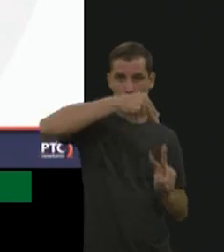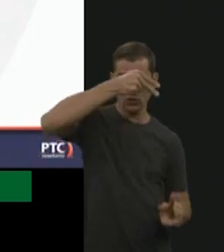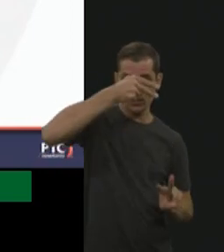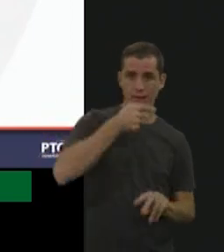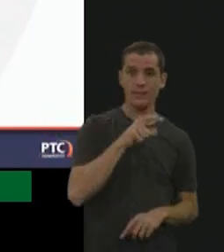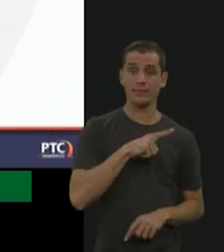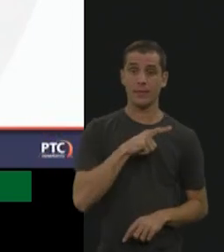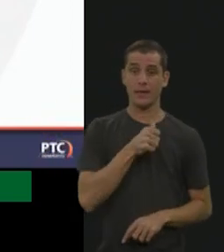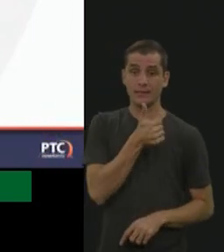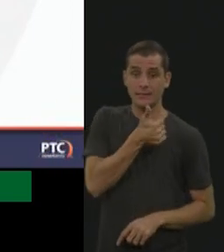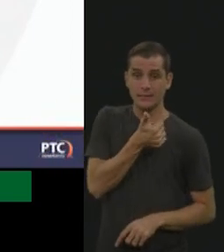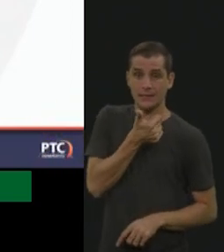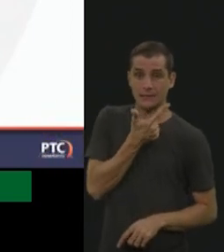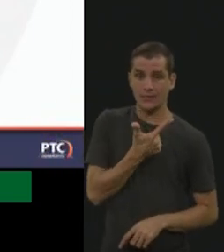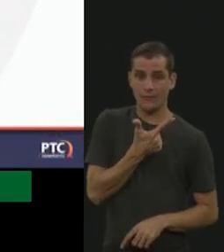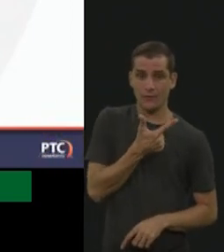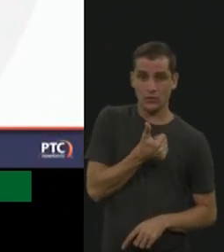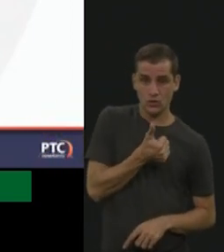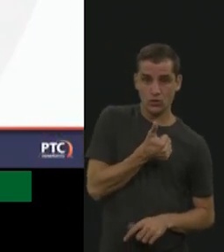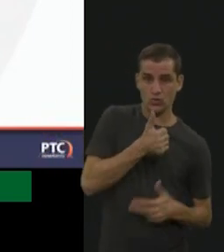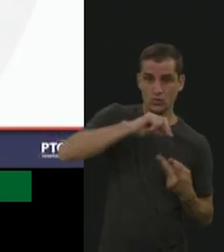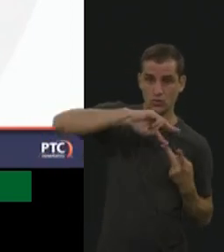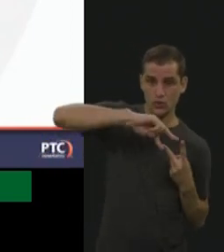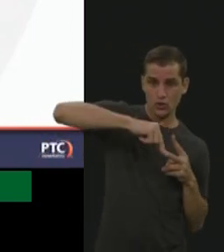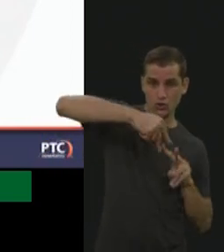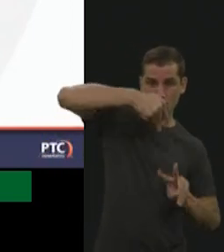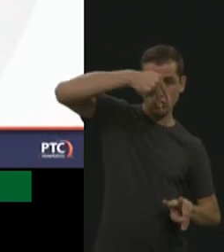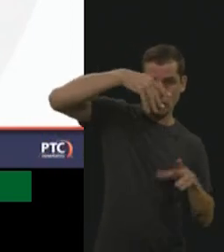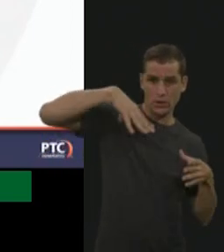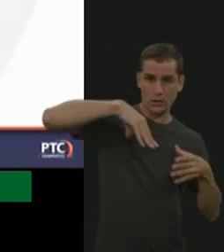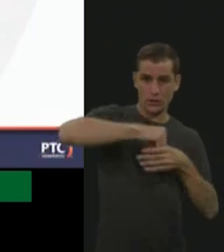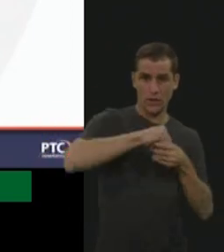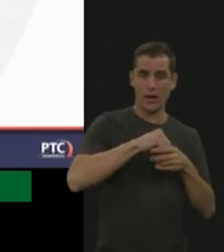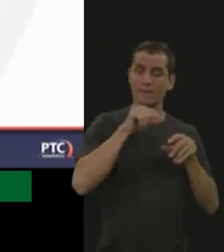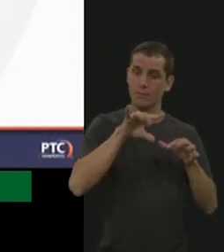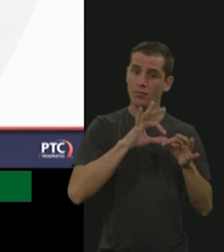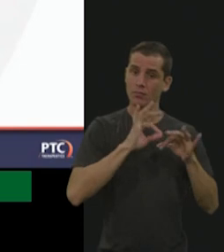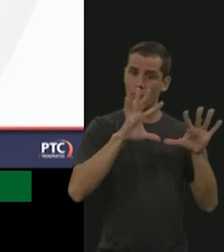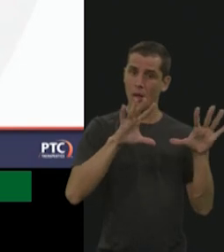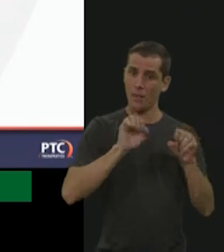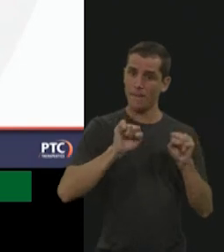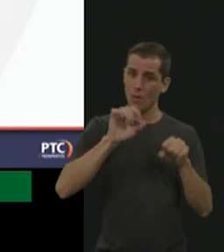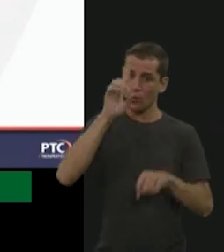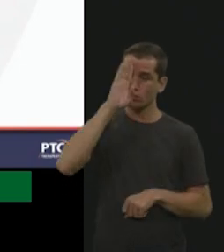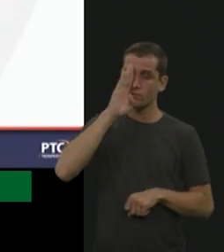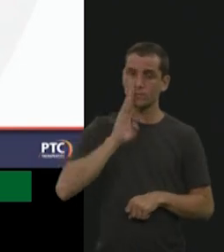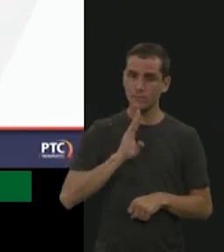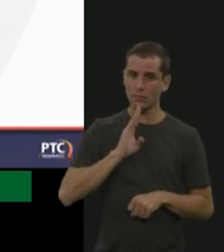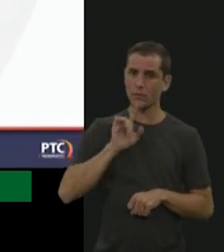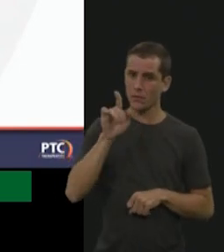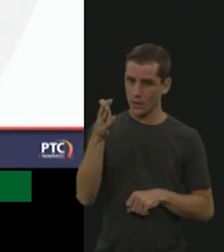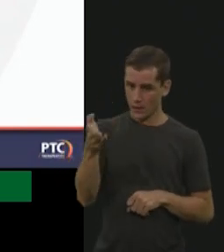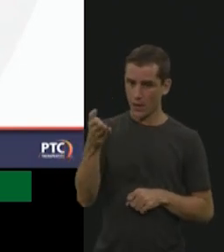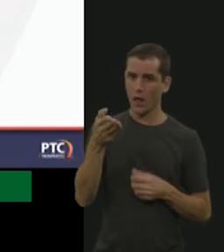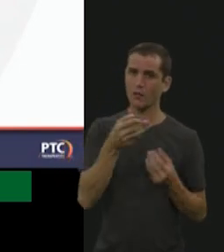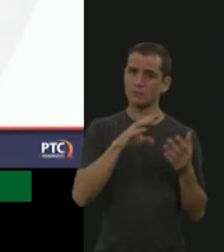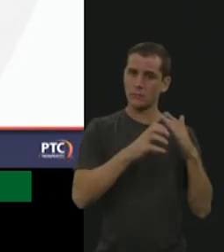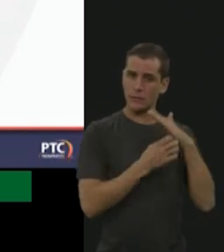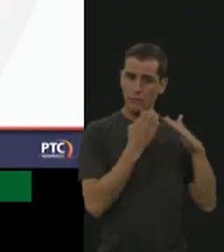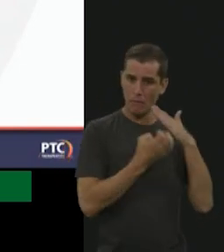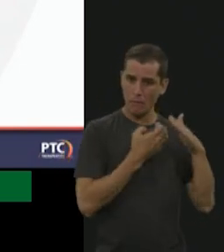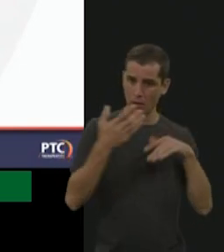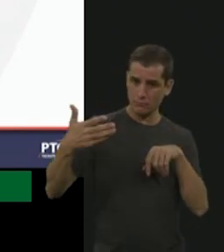investiga mais de 150 doenças. Isso está disponível gratuitamente, é patrocinado, né, pela empresa. Se o